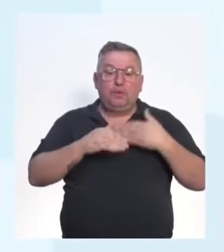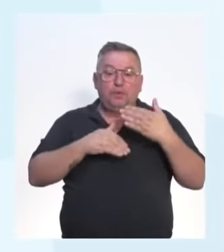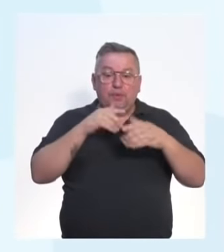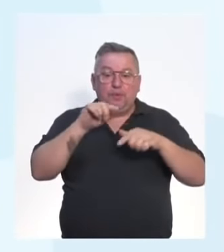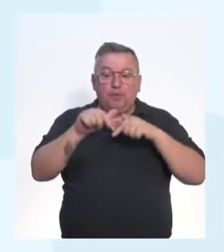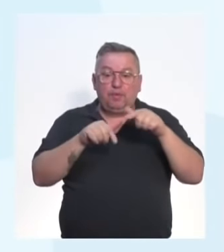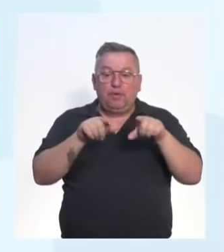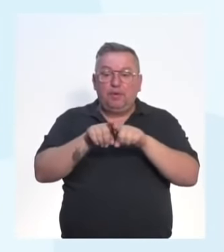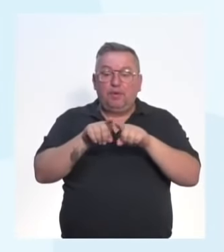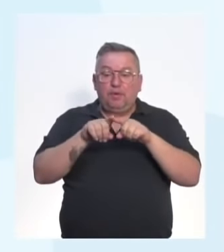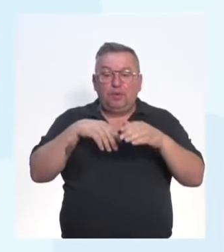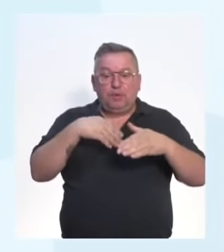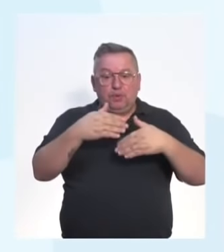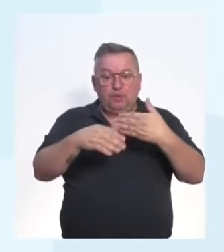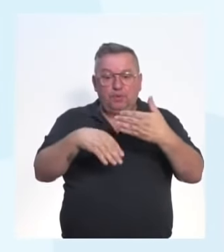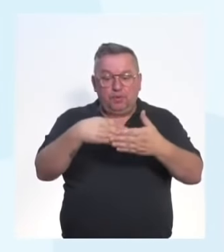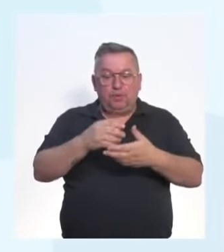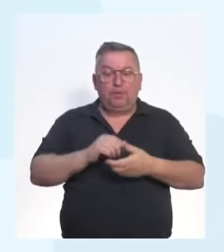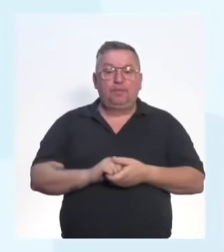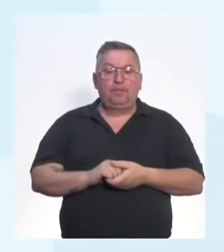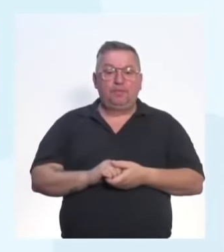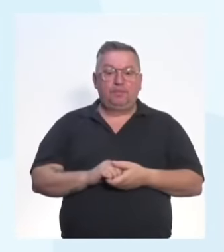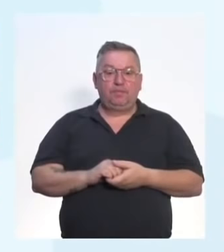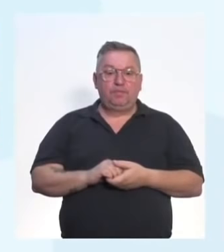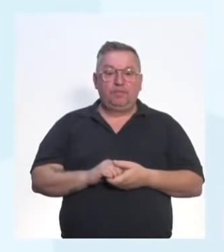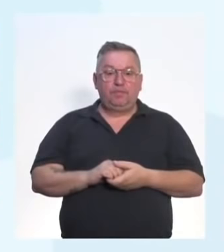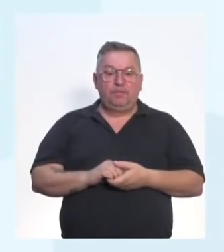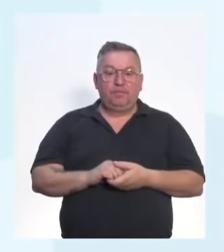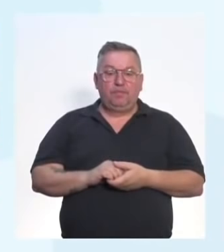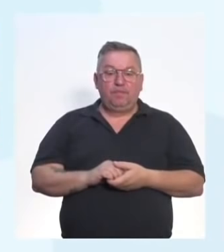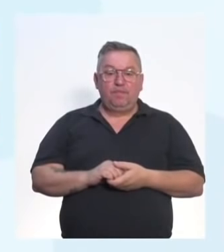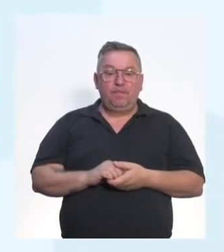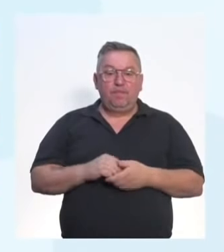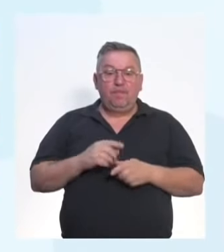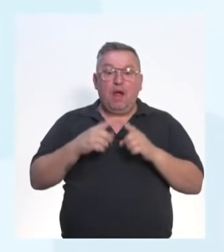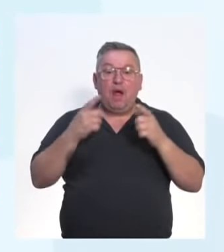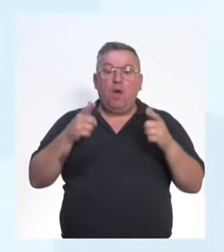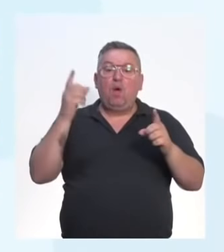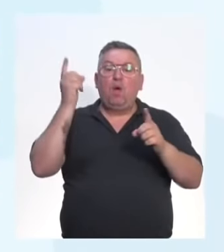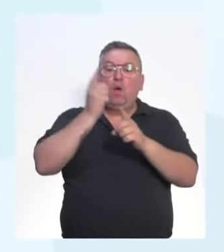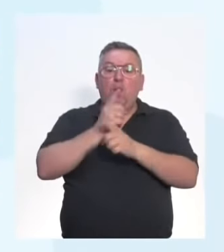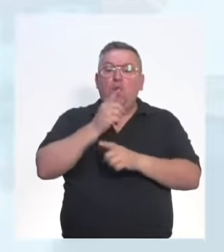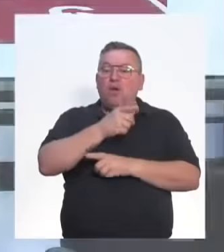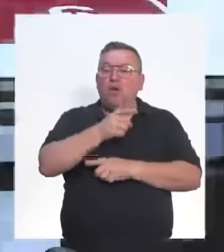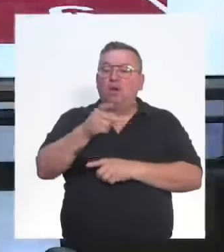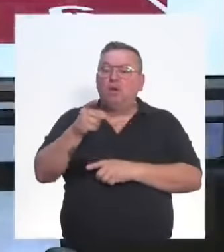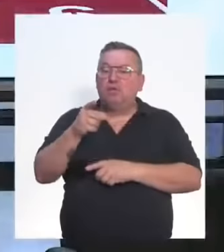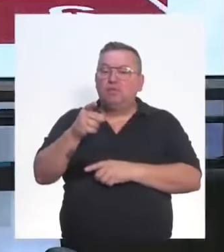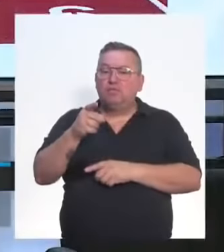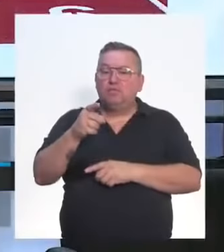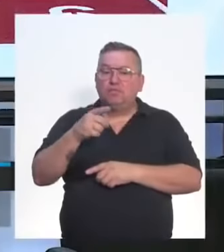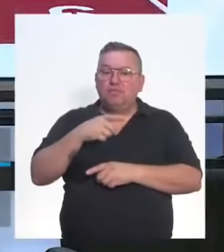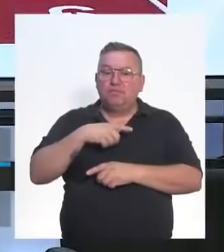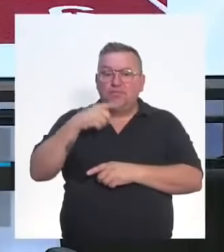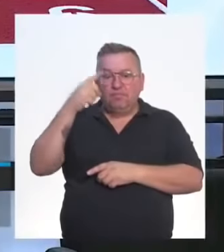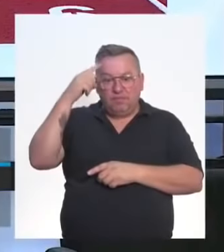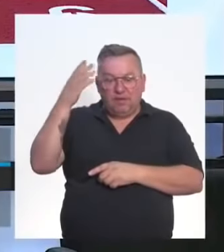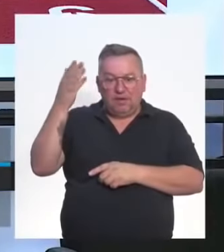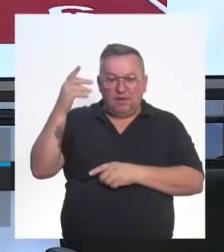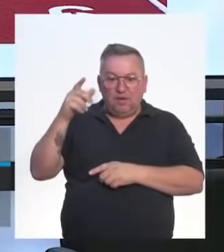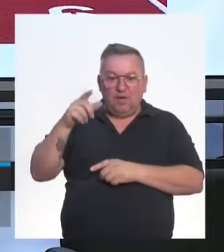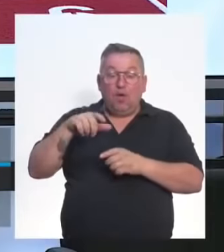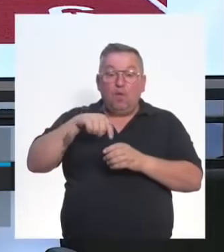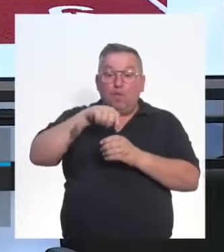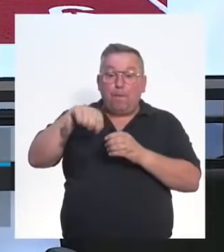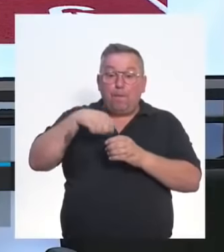trabalha aí no decorrer dos anos. Tudo bem? Tá? Onde você vai encontrar isso? Poxa vida, esses dias eu estava soltando um peão lá em